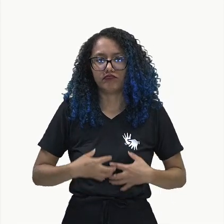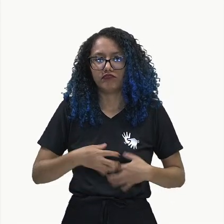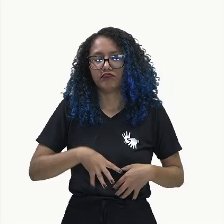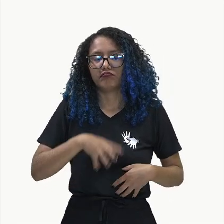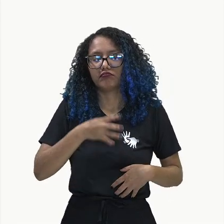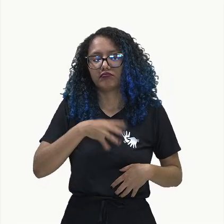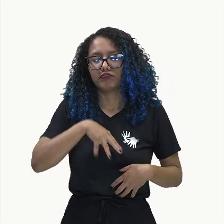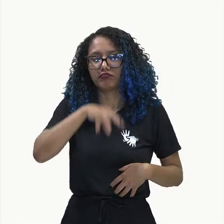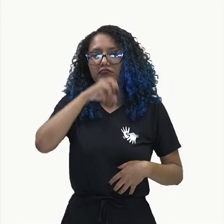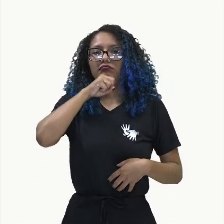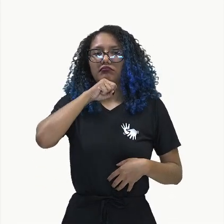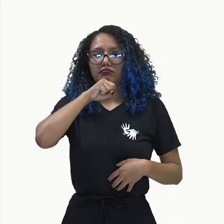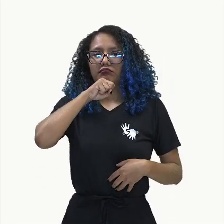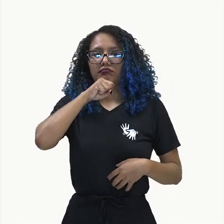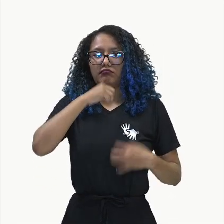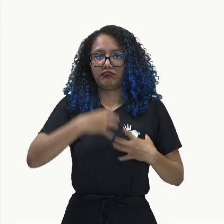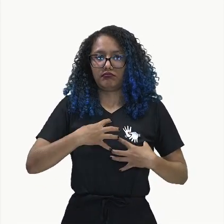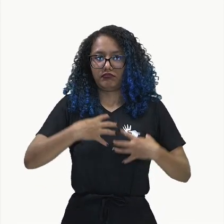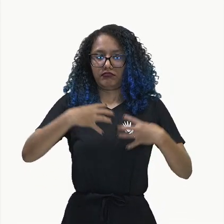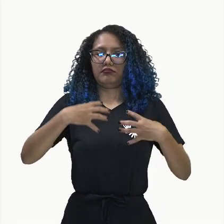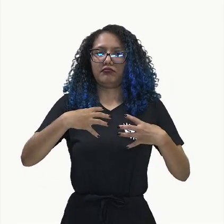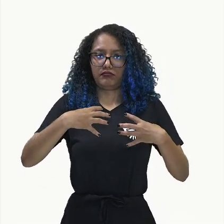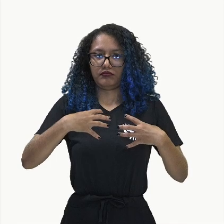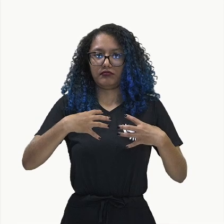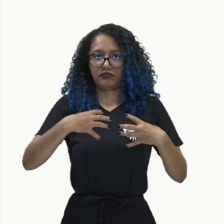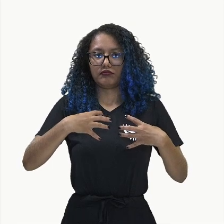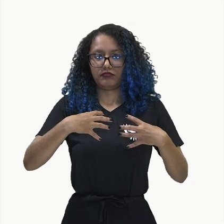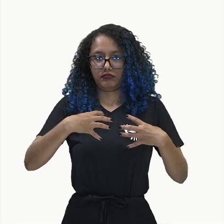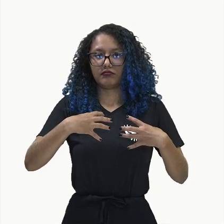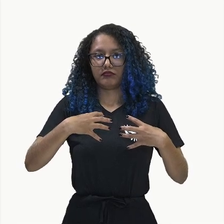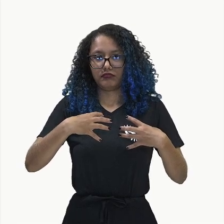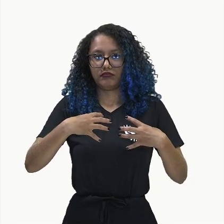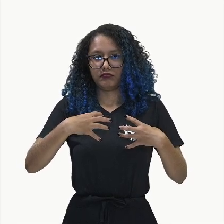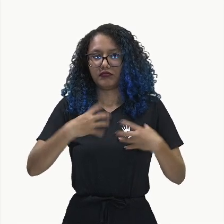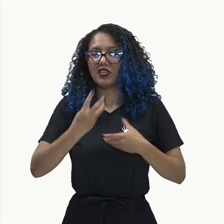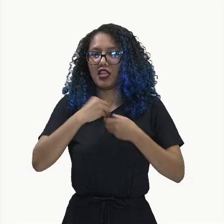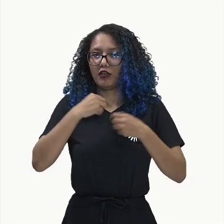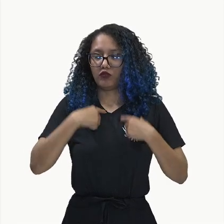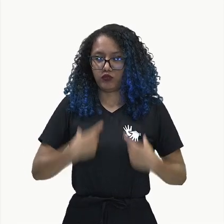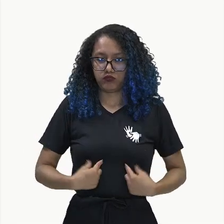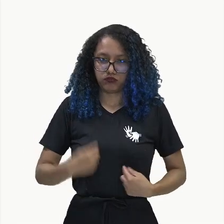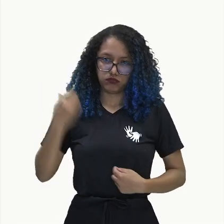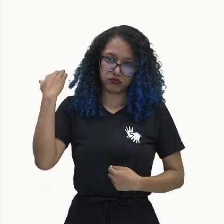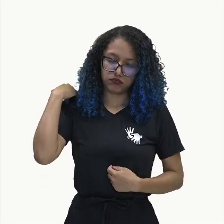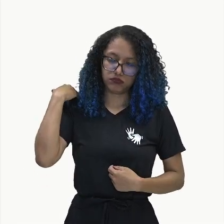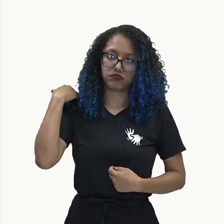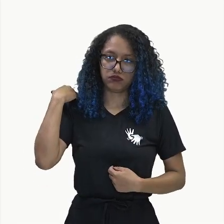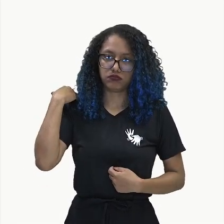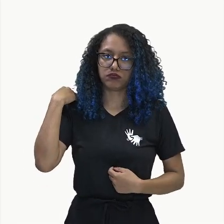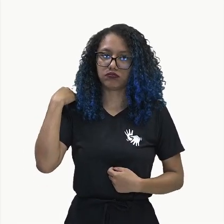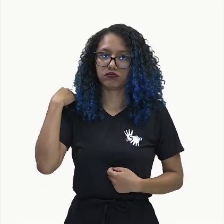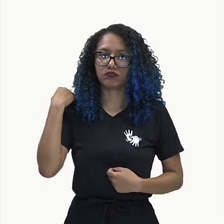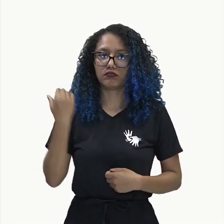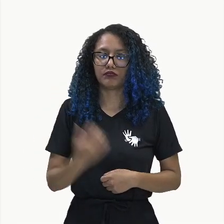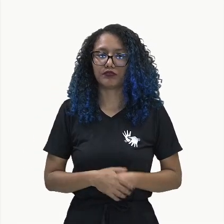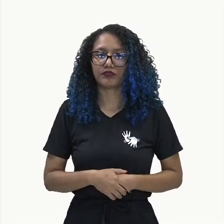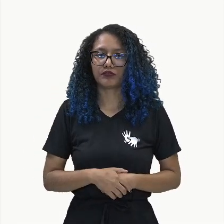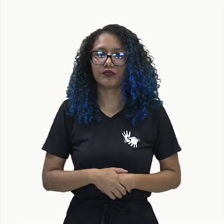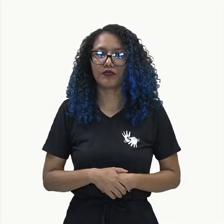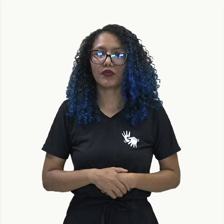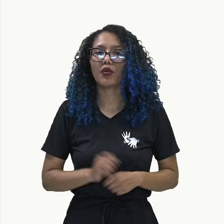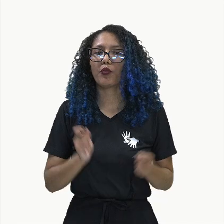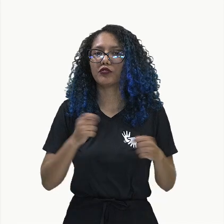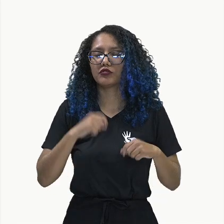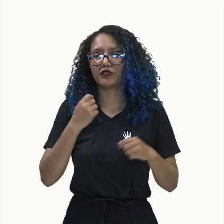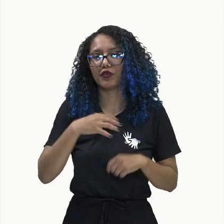da caixa torácica e exercendo a pressão dentro dos pulmões, permitindo a